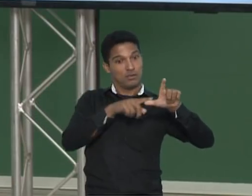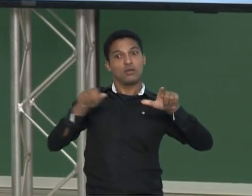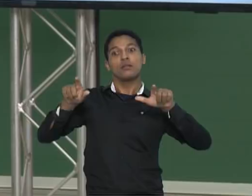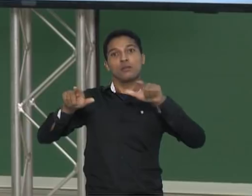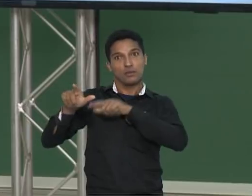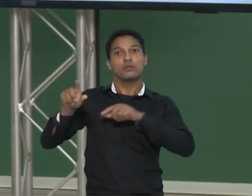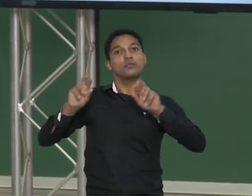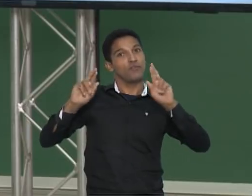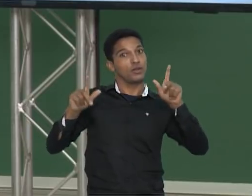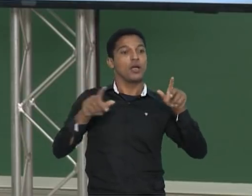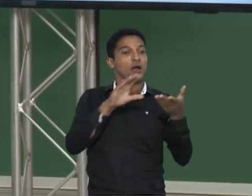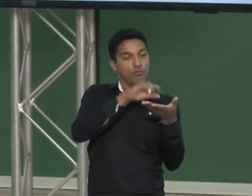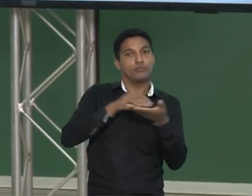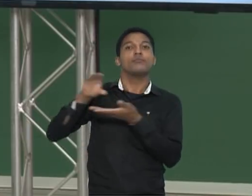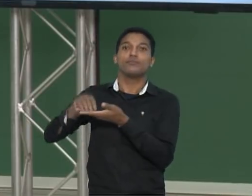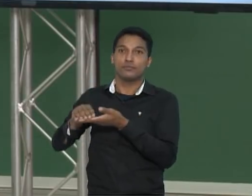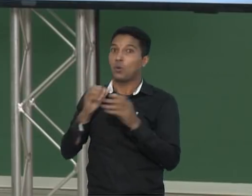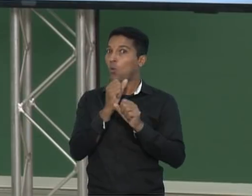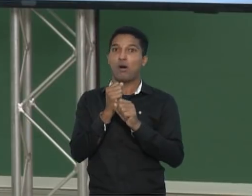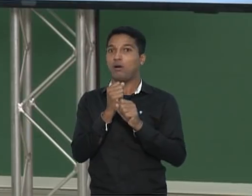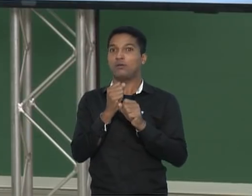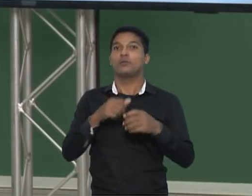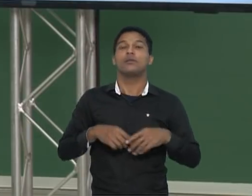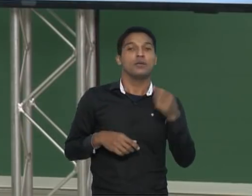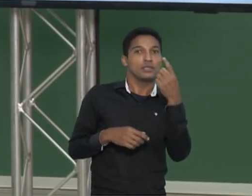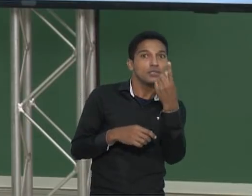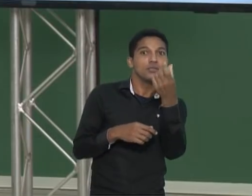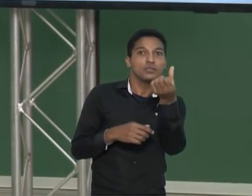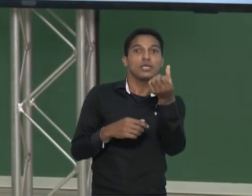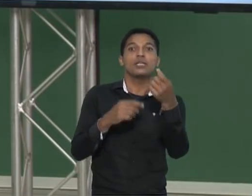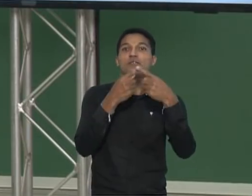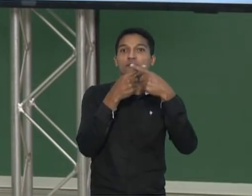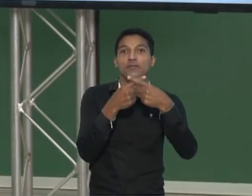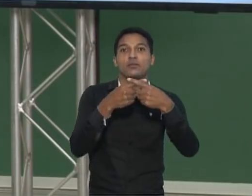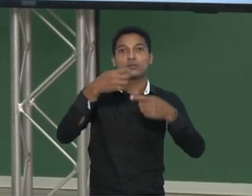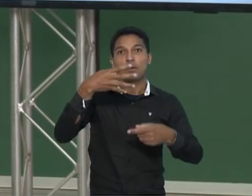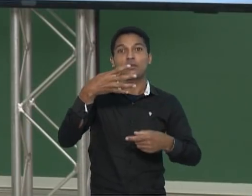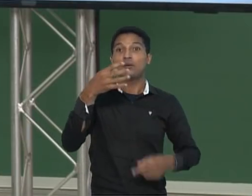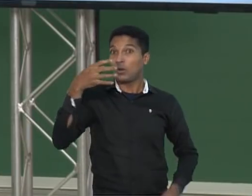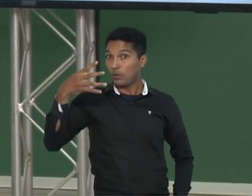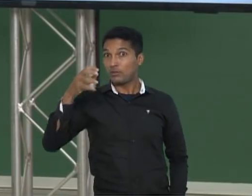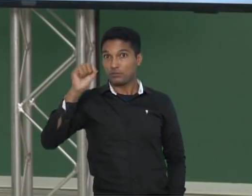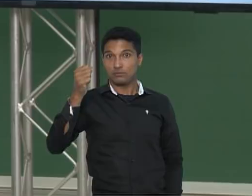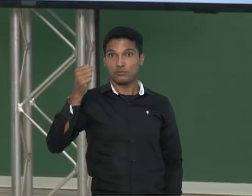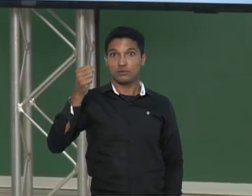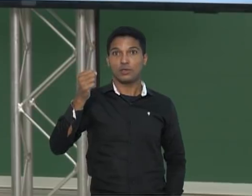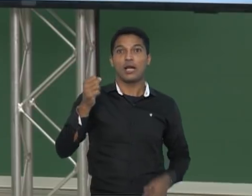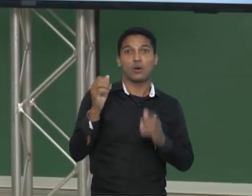repeti-las. 16 vezes 4 dá 48. Aí eu fui para o próximo termo,